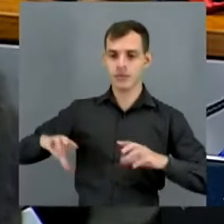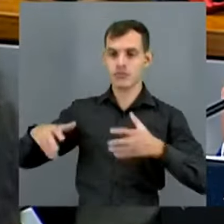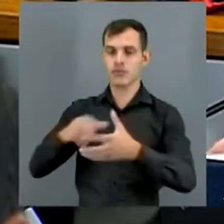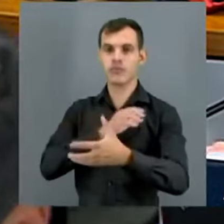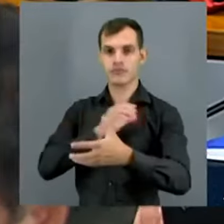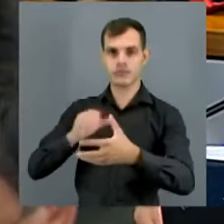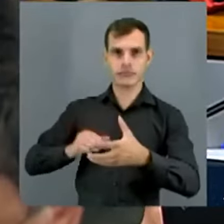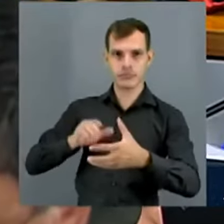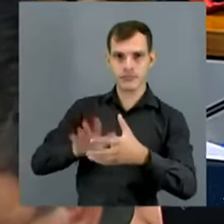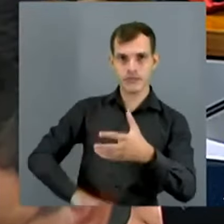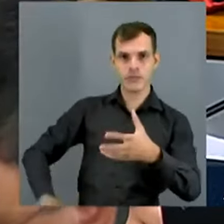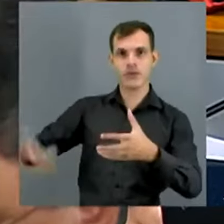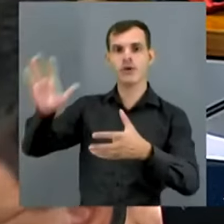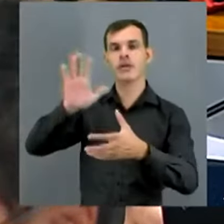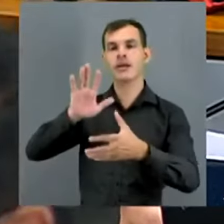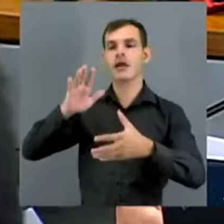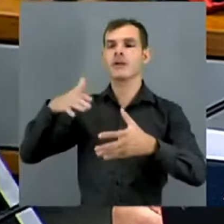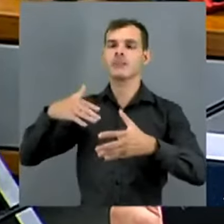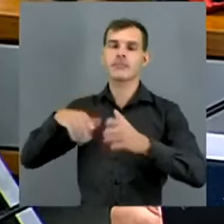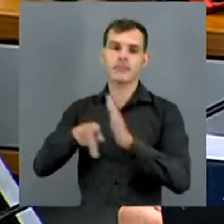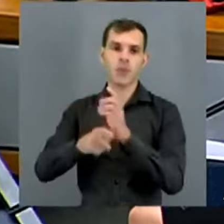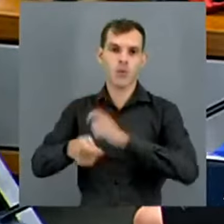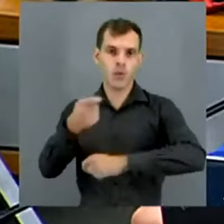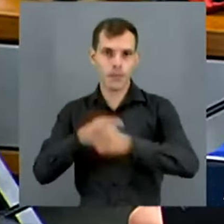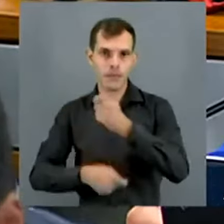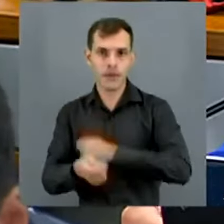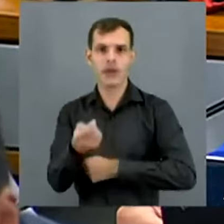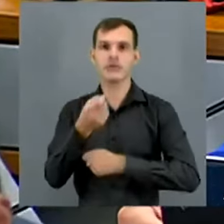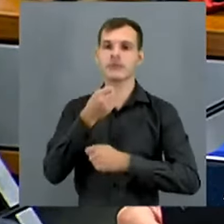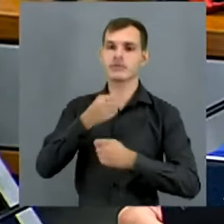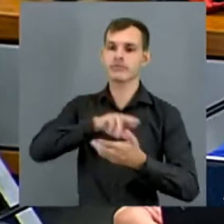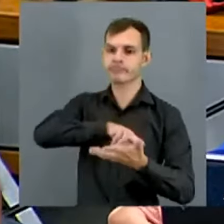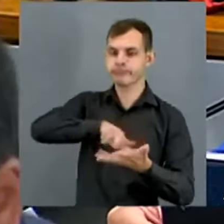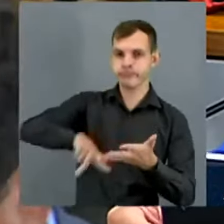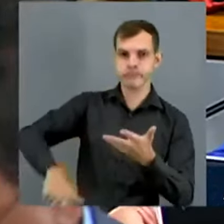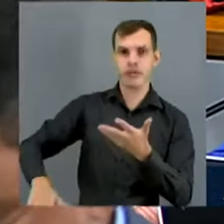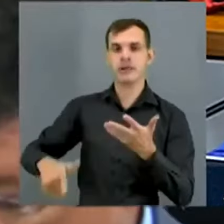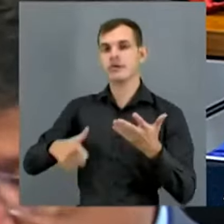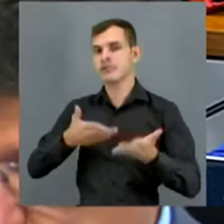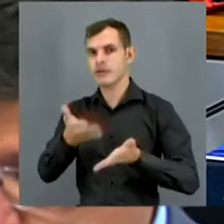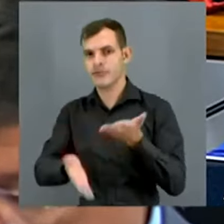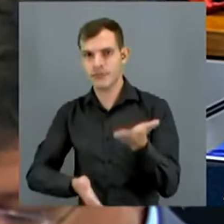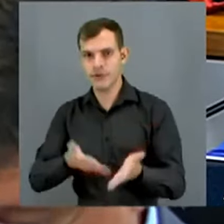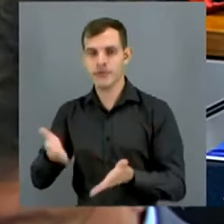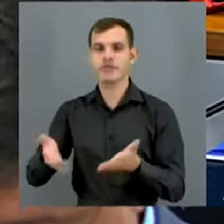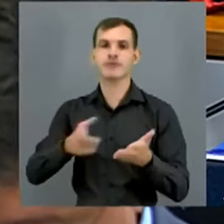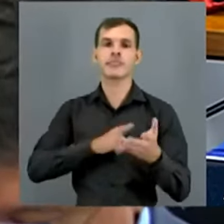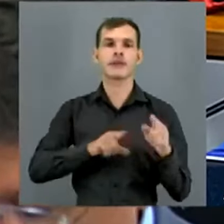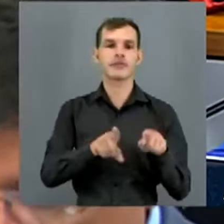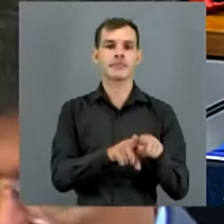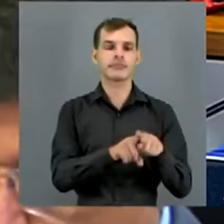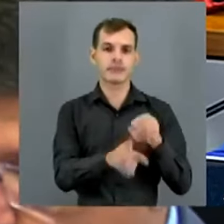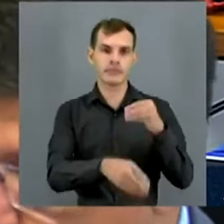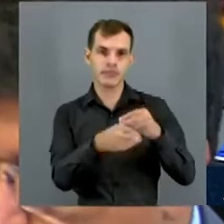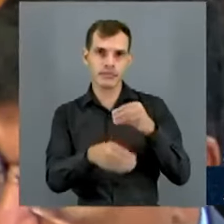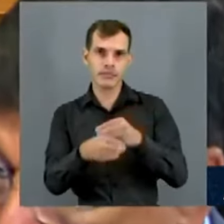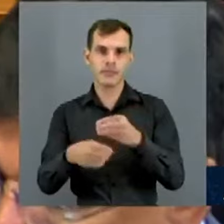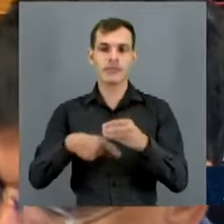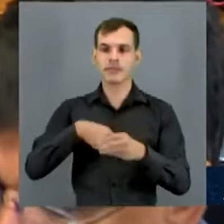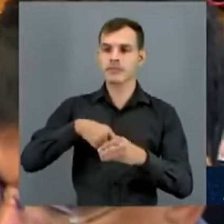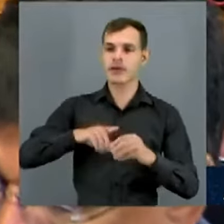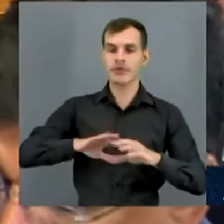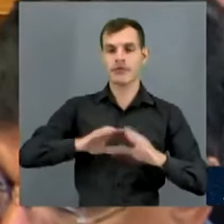Serviços, Turismo, que gera um crédito presumido do IVA, do IBS, CBS, para quem gera mais emprego no